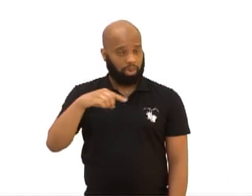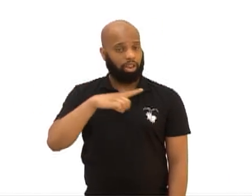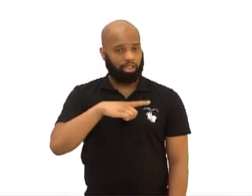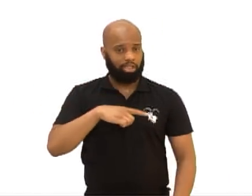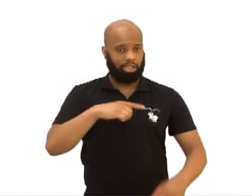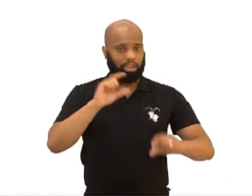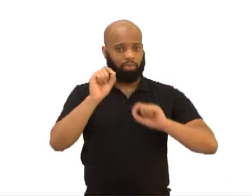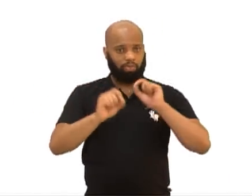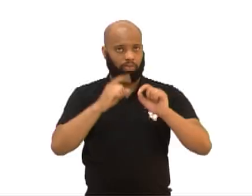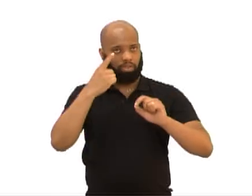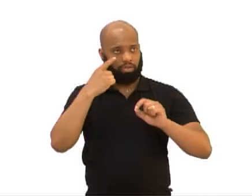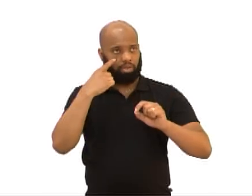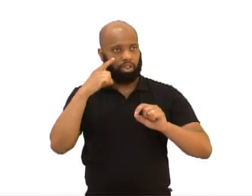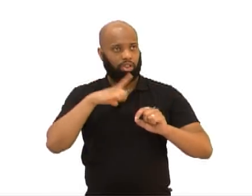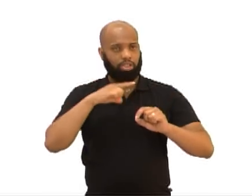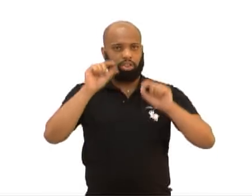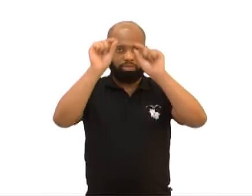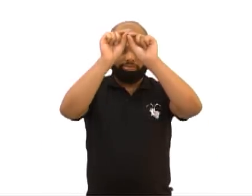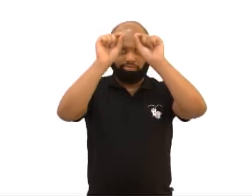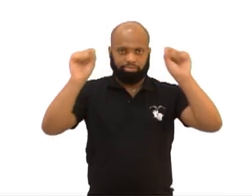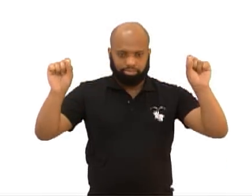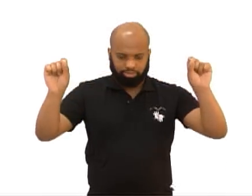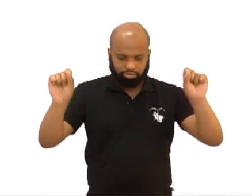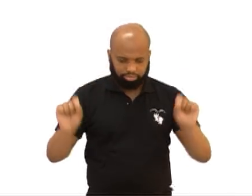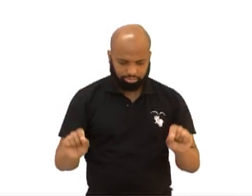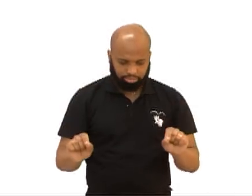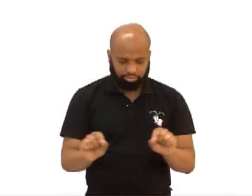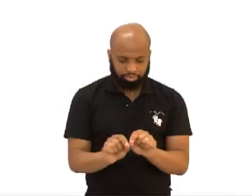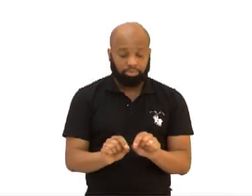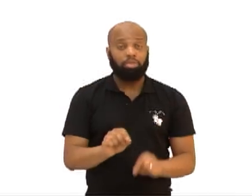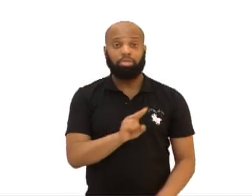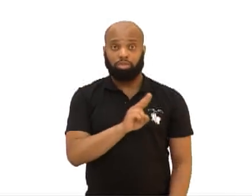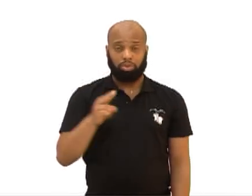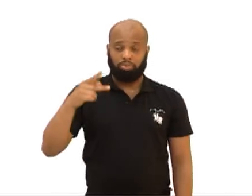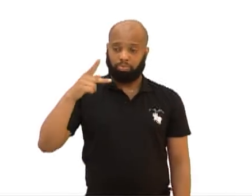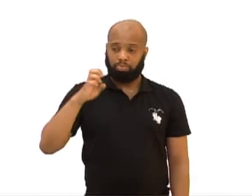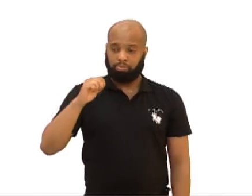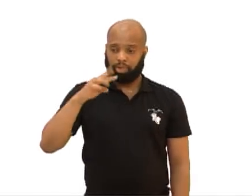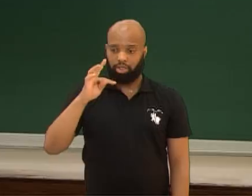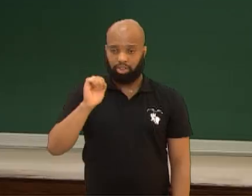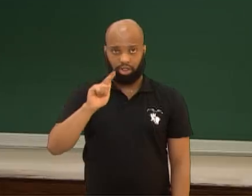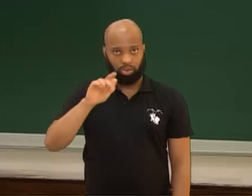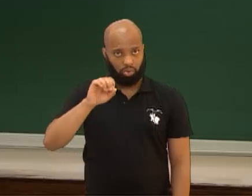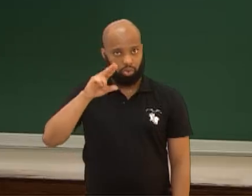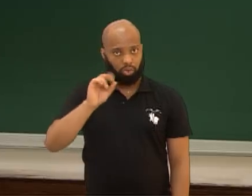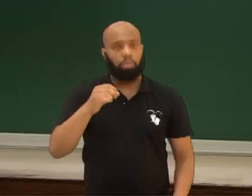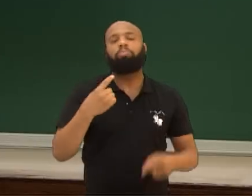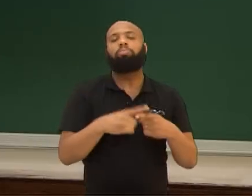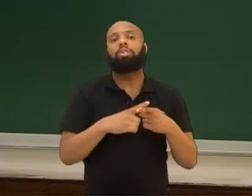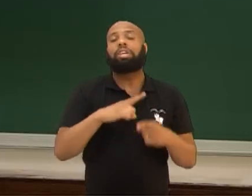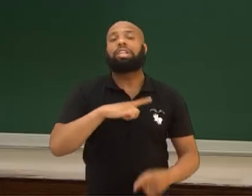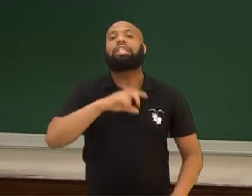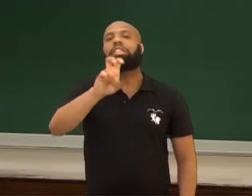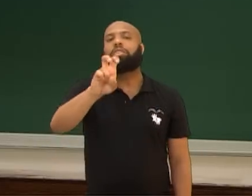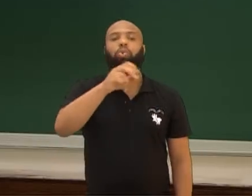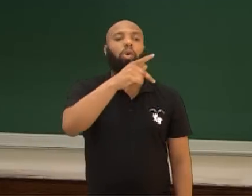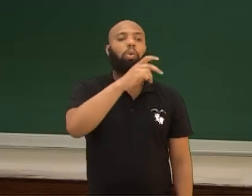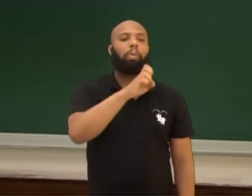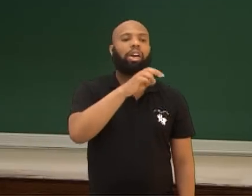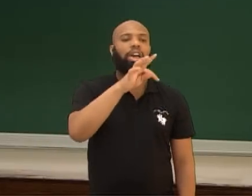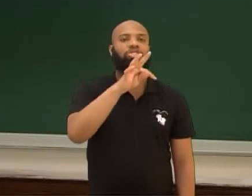tenho aqui, ó, 1 lado, 2 lados, 3 lados, 4 lados, 5 lados. E ele tem 5